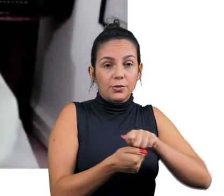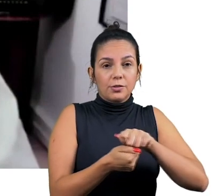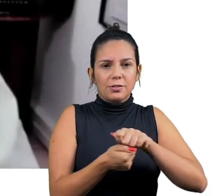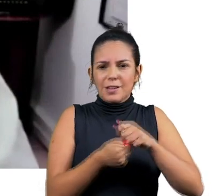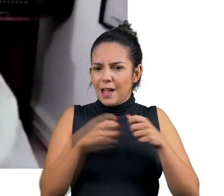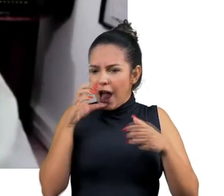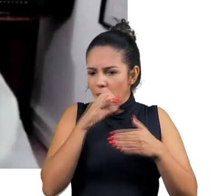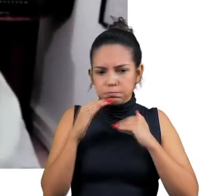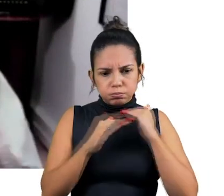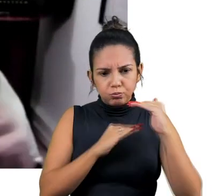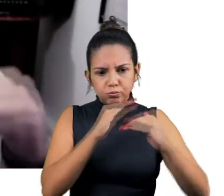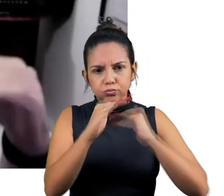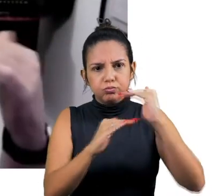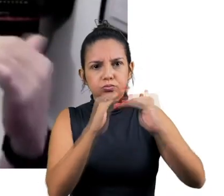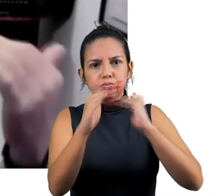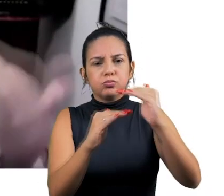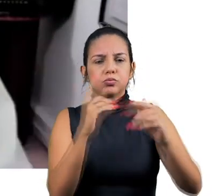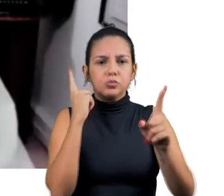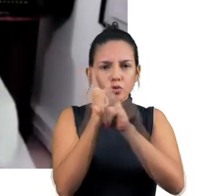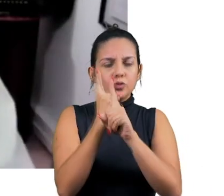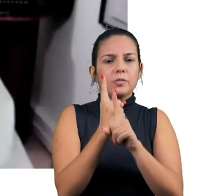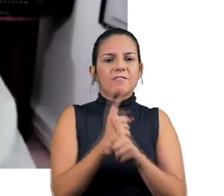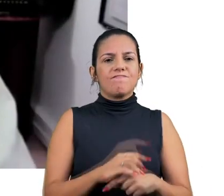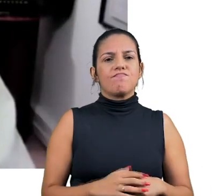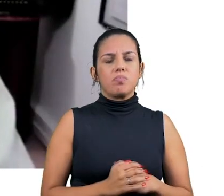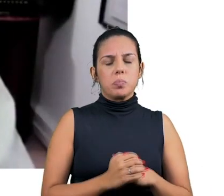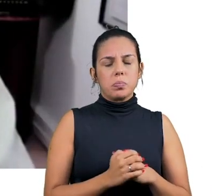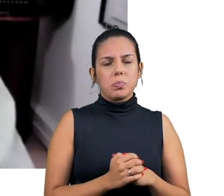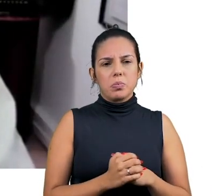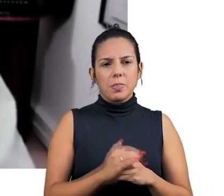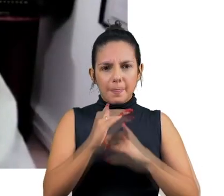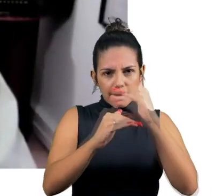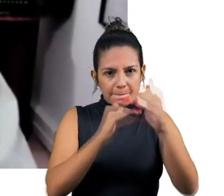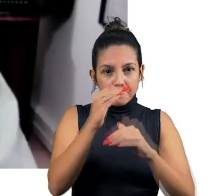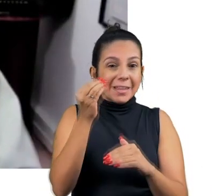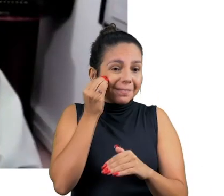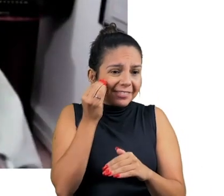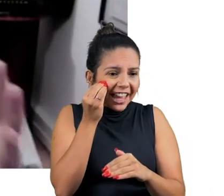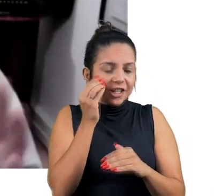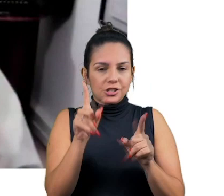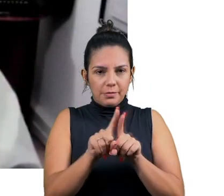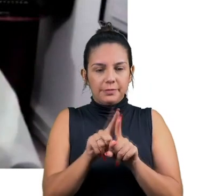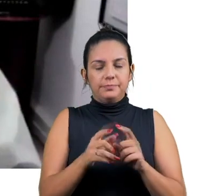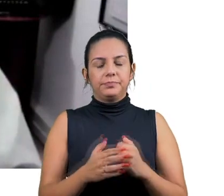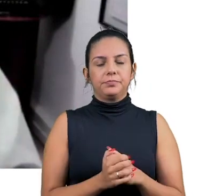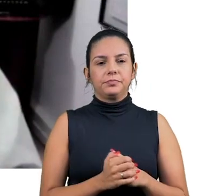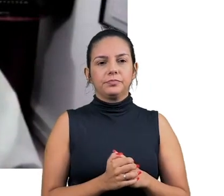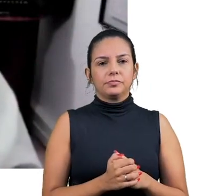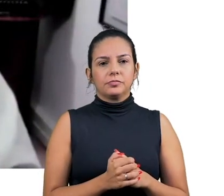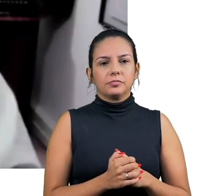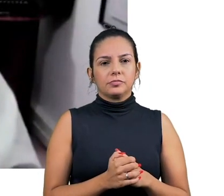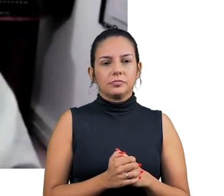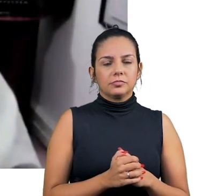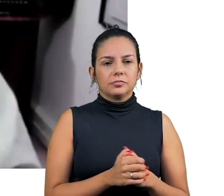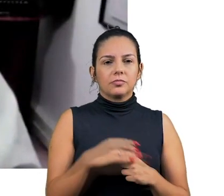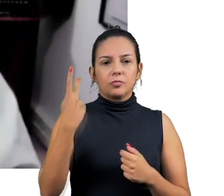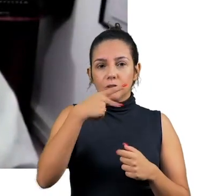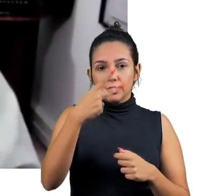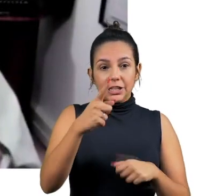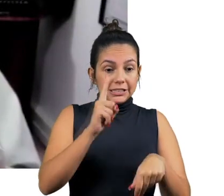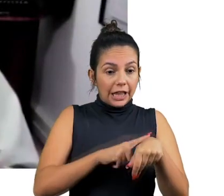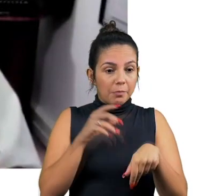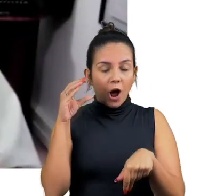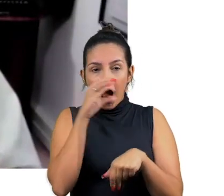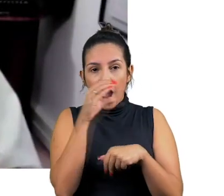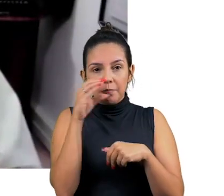acelerou o processo de descoberta e acelerou o processo de teste. Então, aí nós estamos falando do tempo